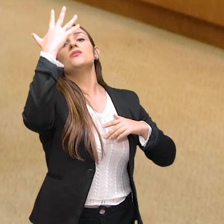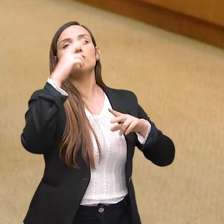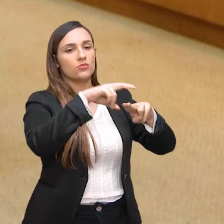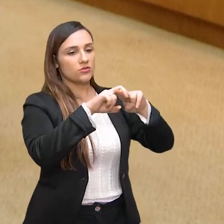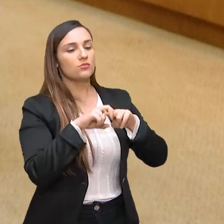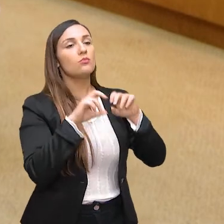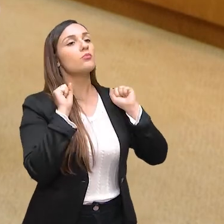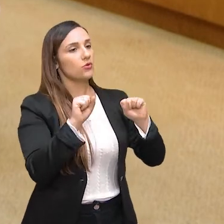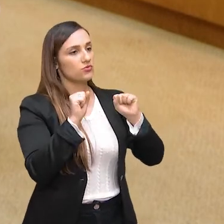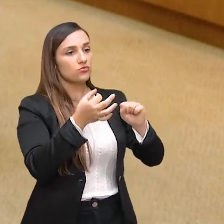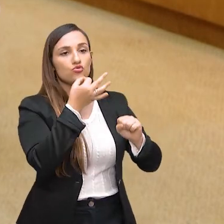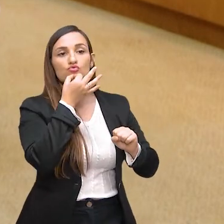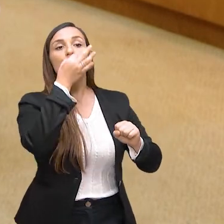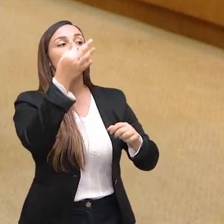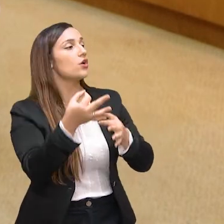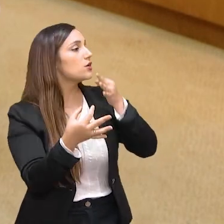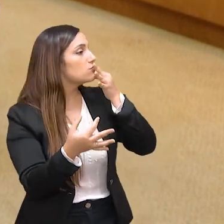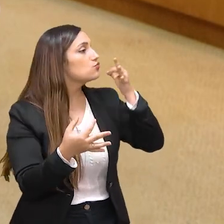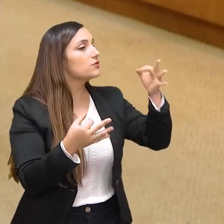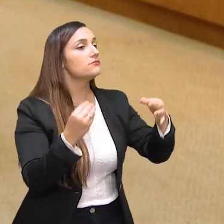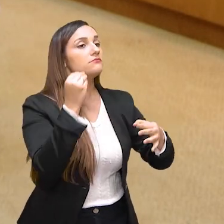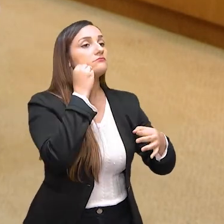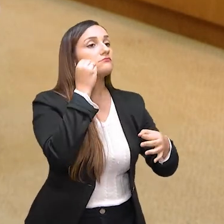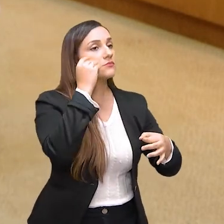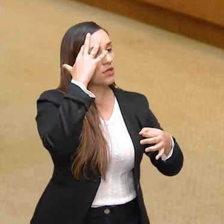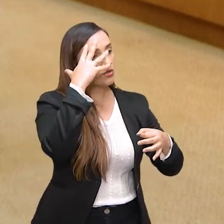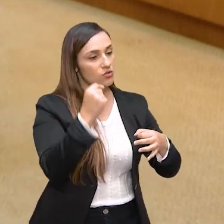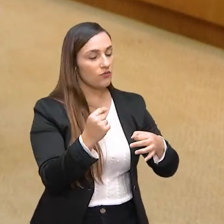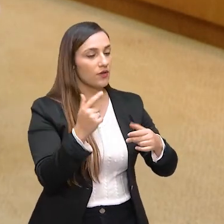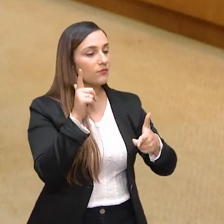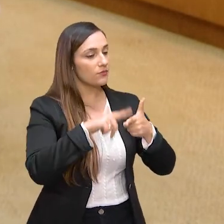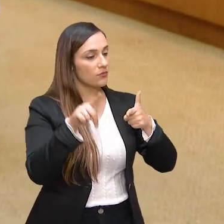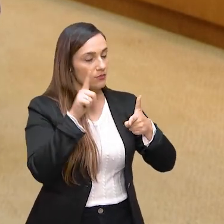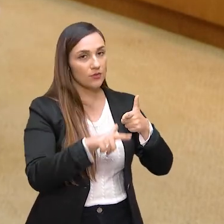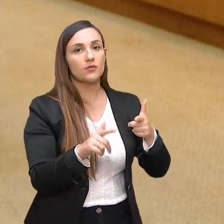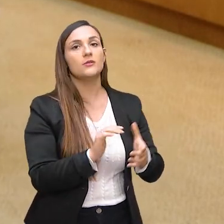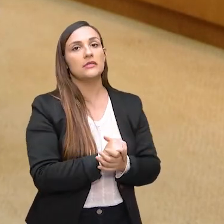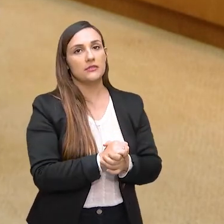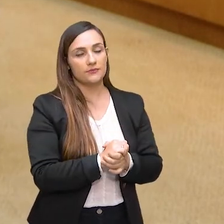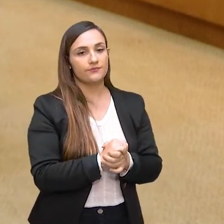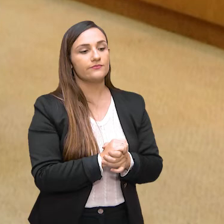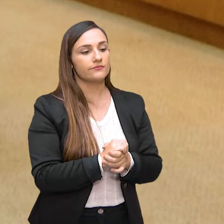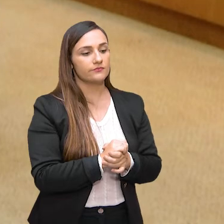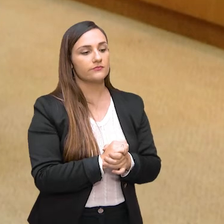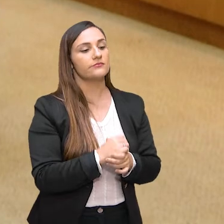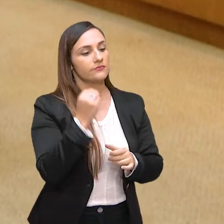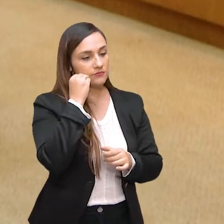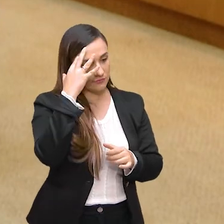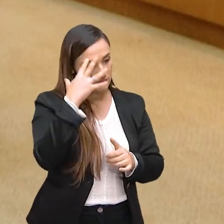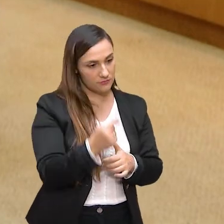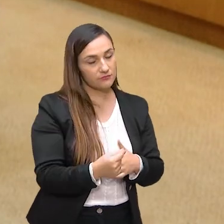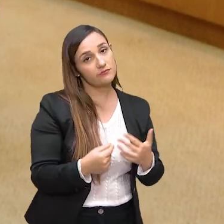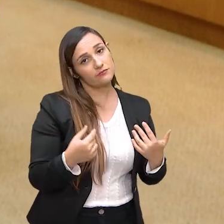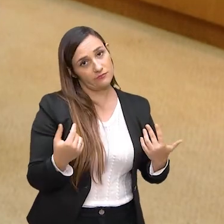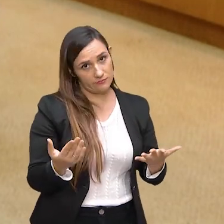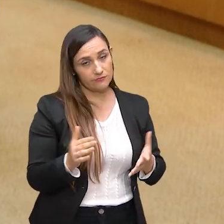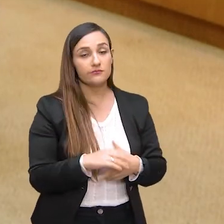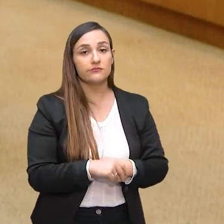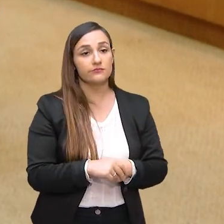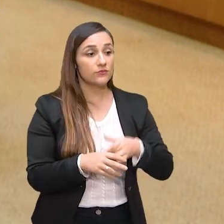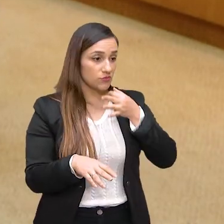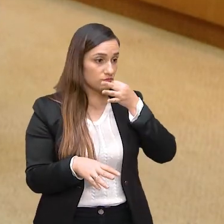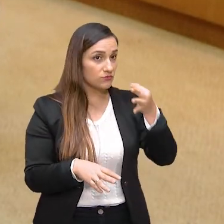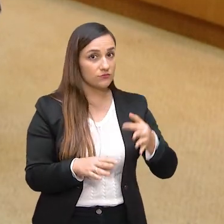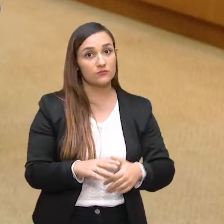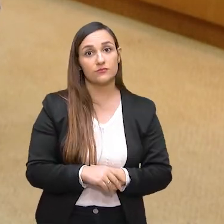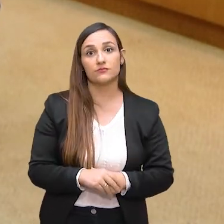fato que elas não se conheciam, então o conciliador pode tentar resolver o problema aproximando as partes para uma solução e apontando, inclusive,